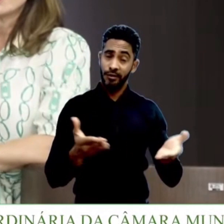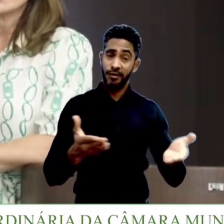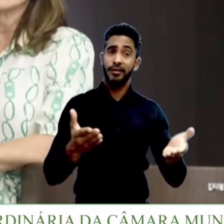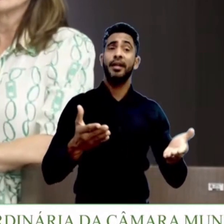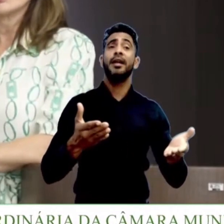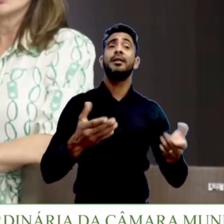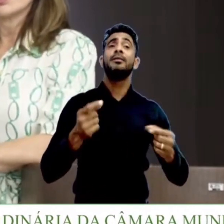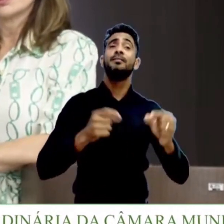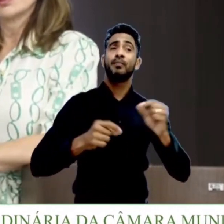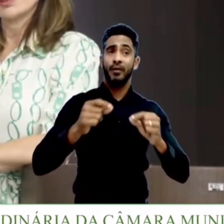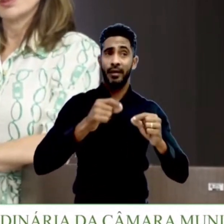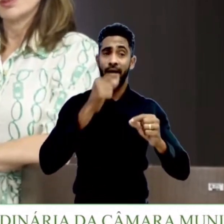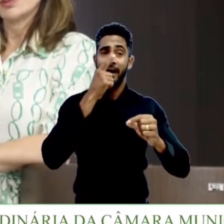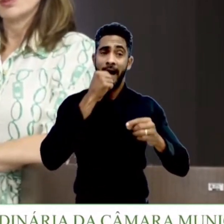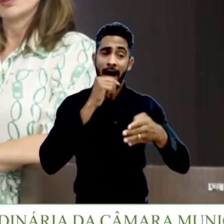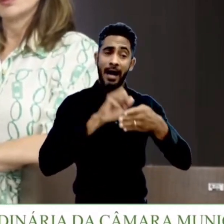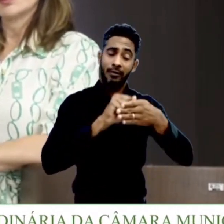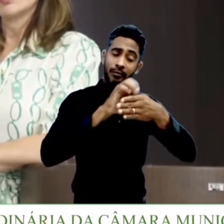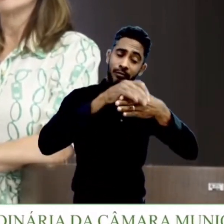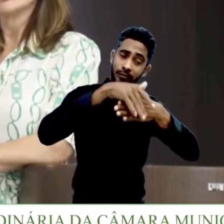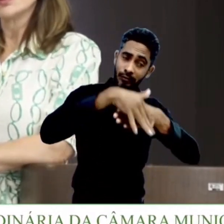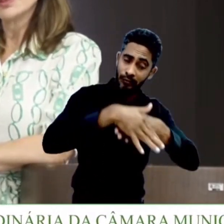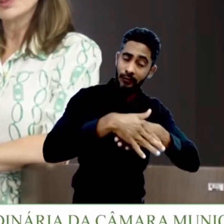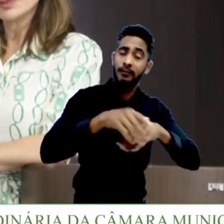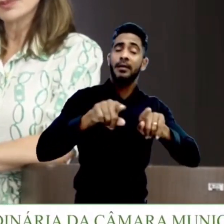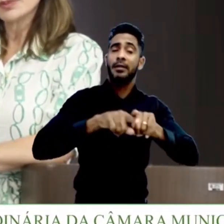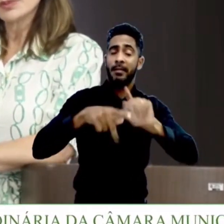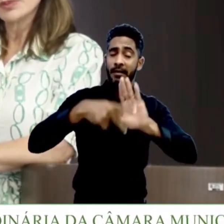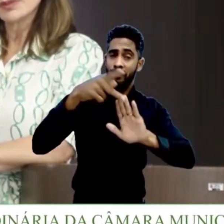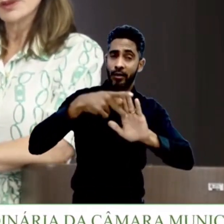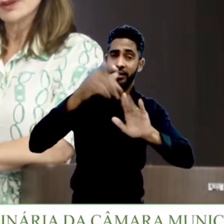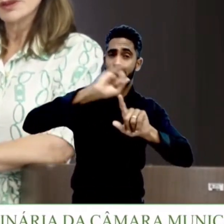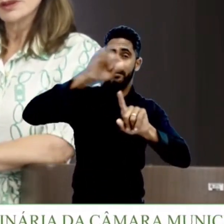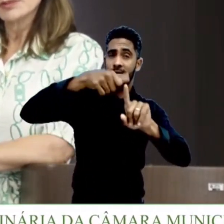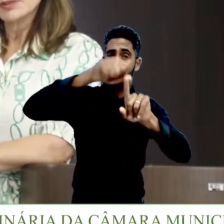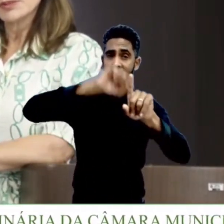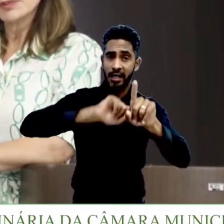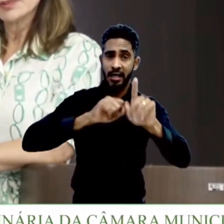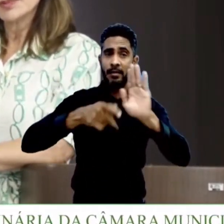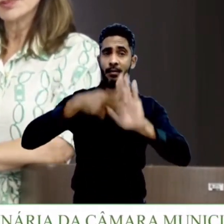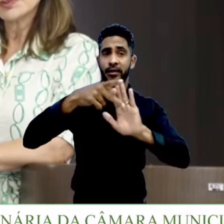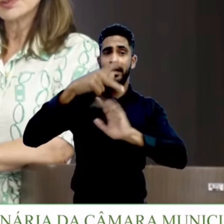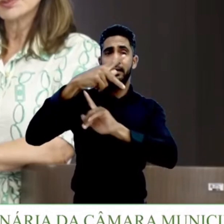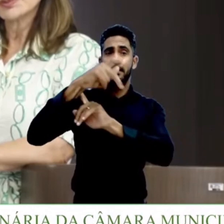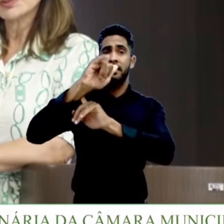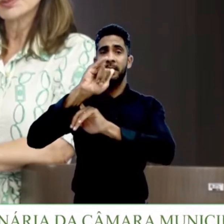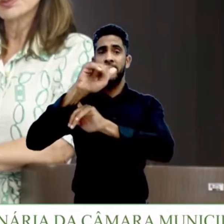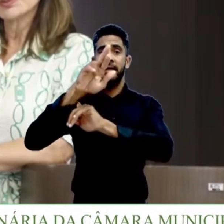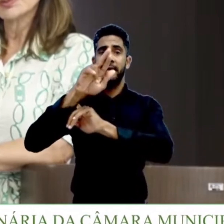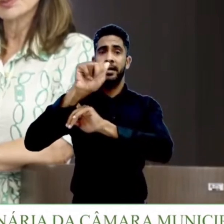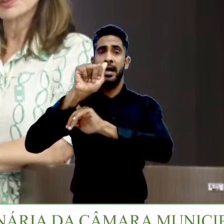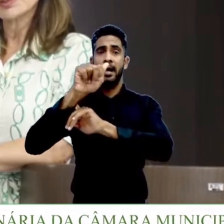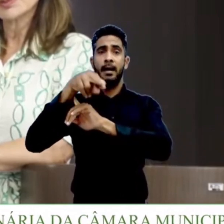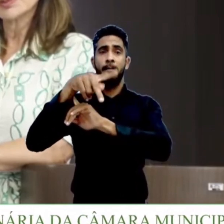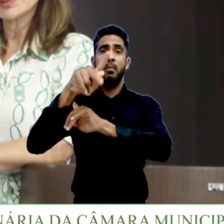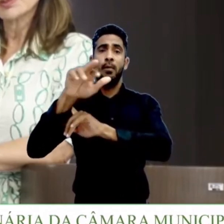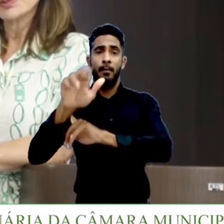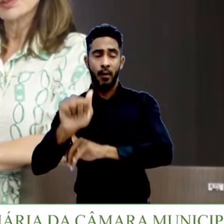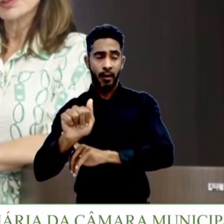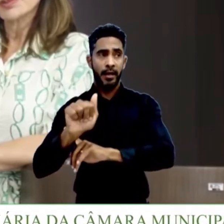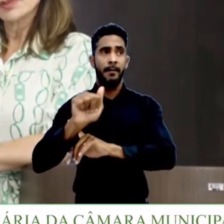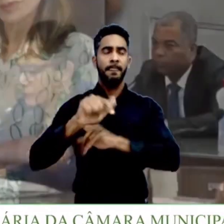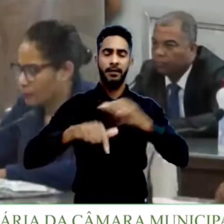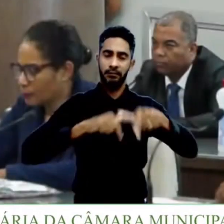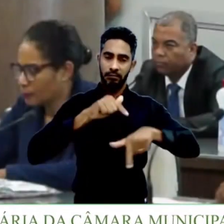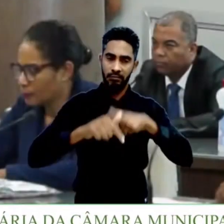dessa barragem do Gurutuba, também do projeto Jaíba, do projeto Pirapora. E quando a gente trabalha